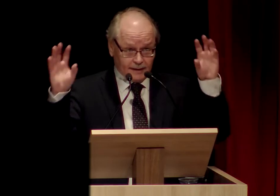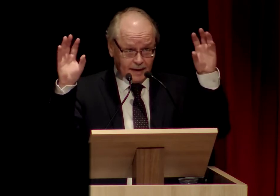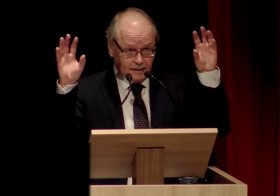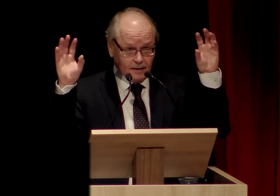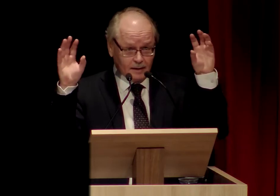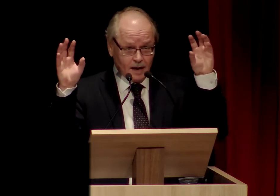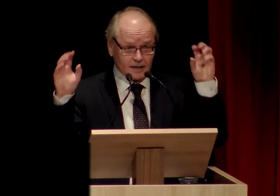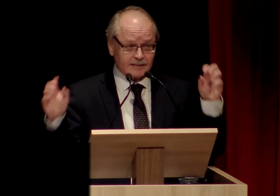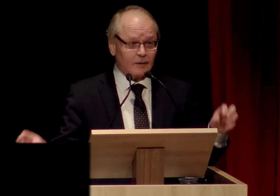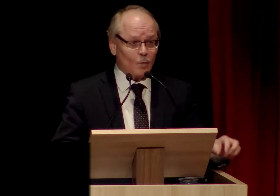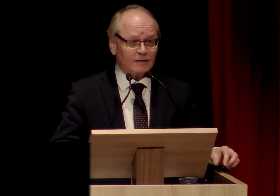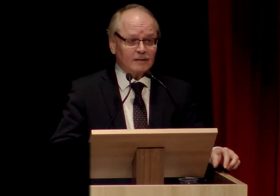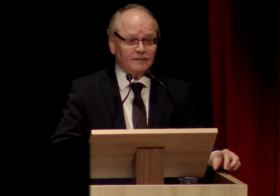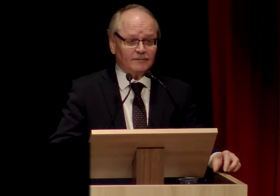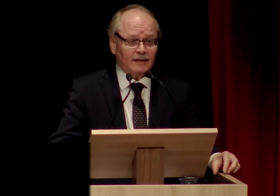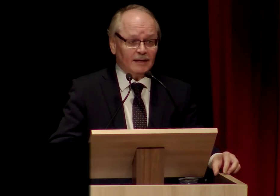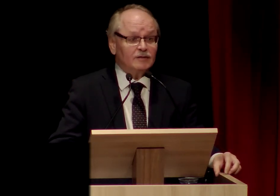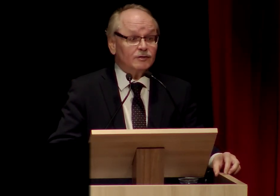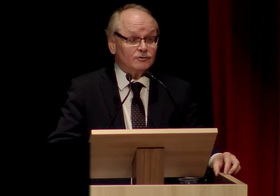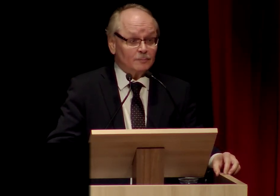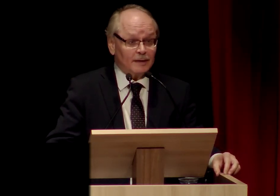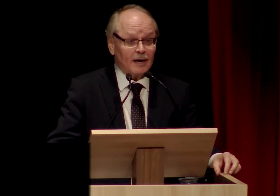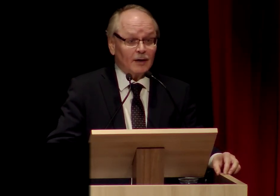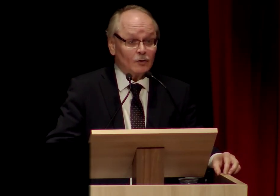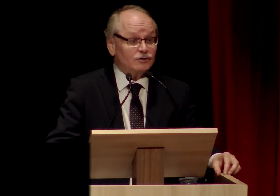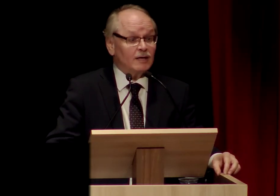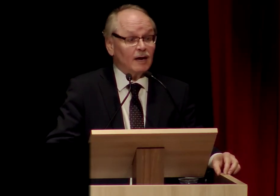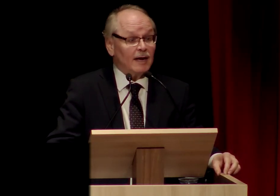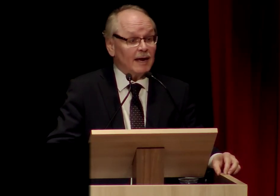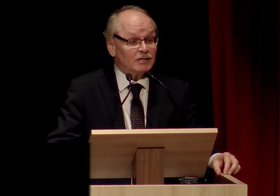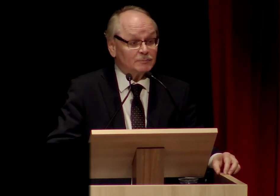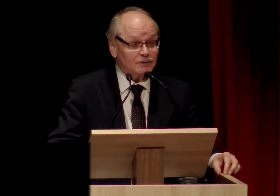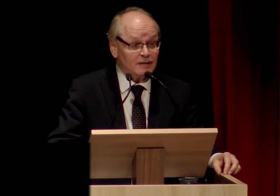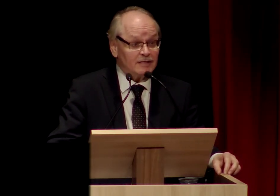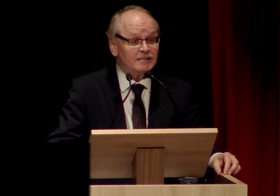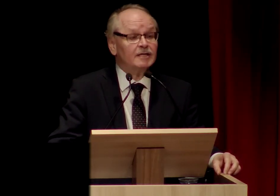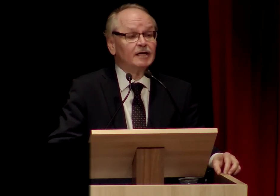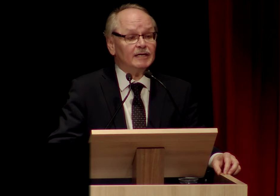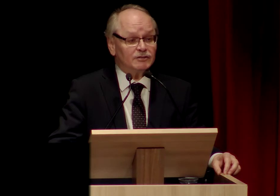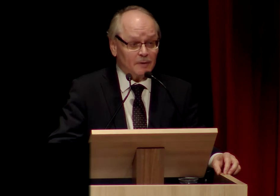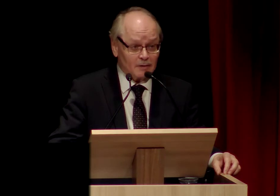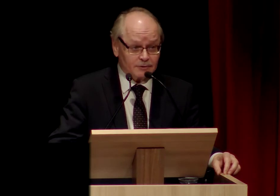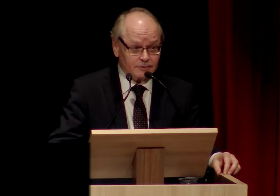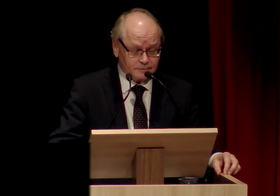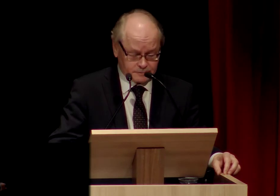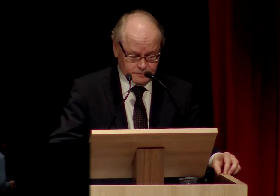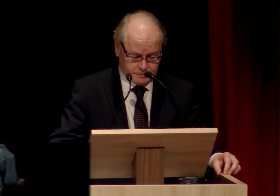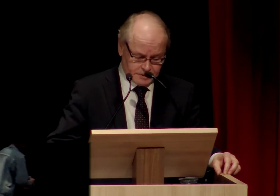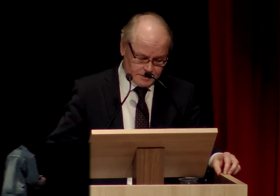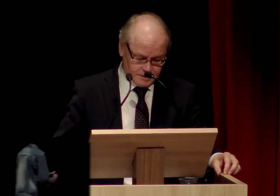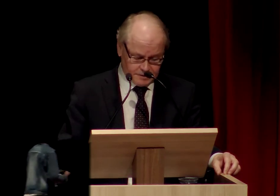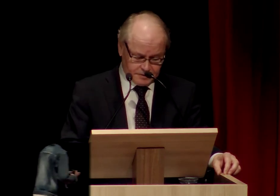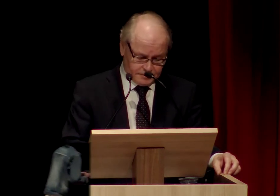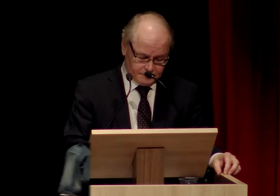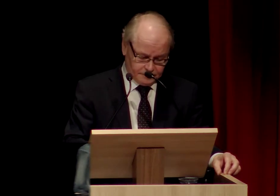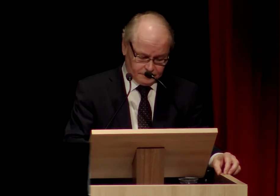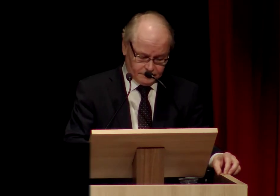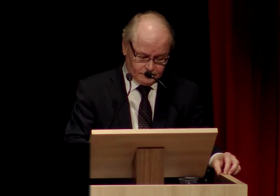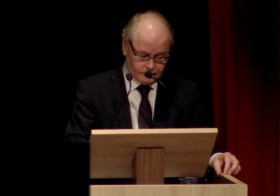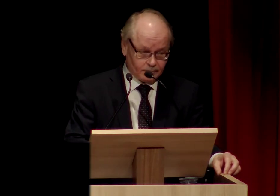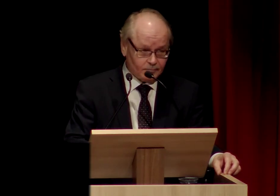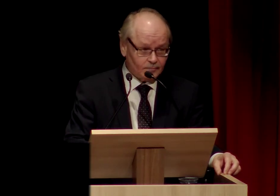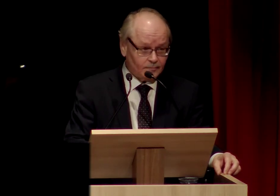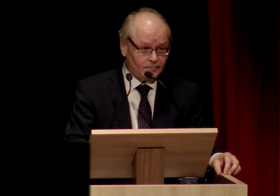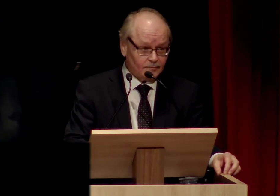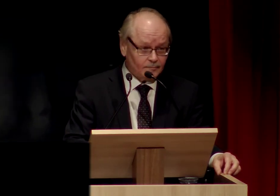we can ask what the sociopedagogical expertise is about. E independente